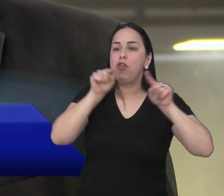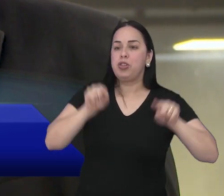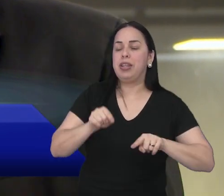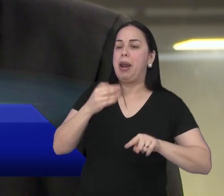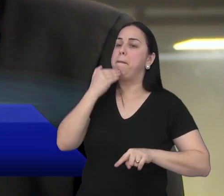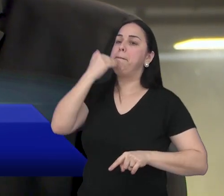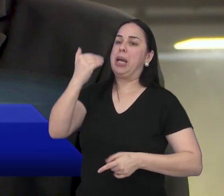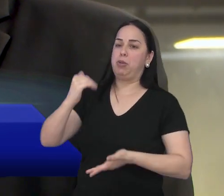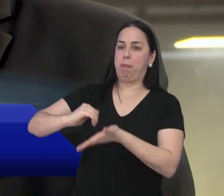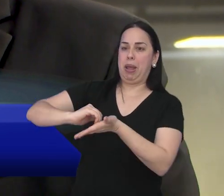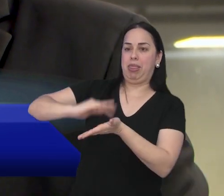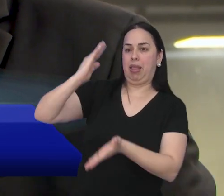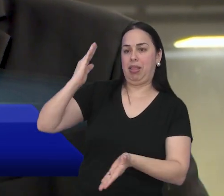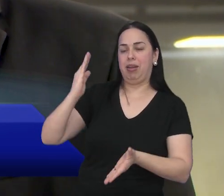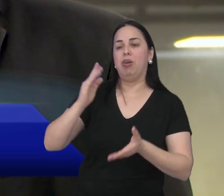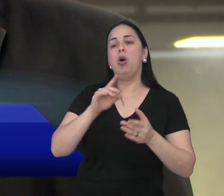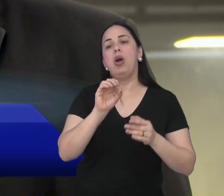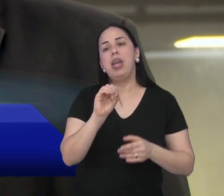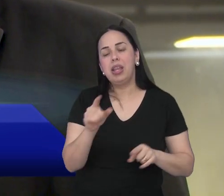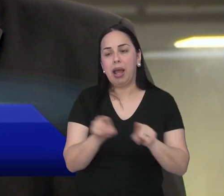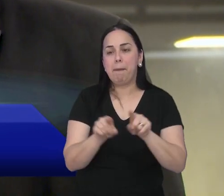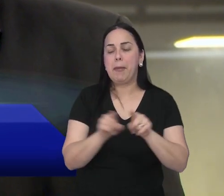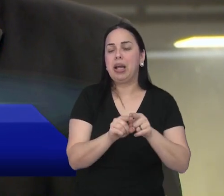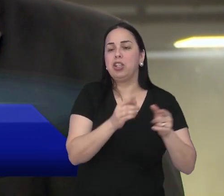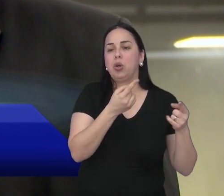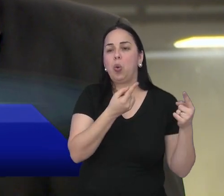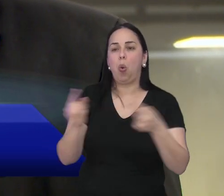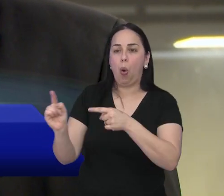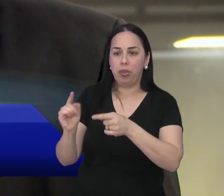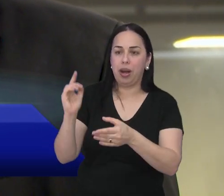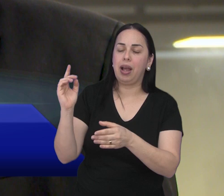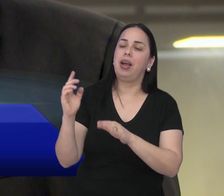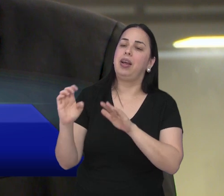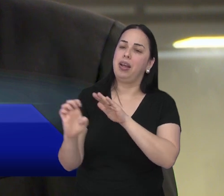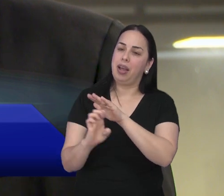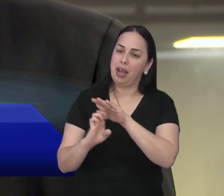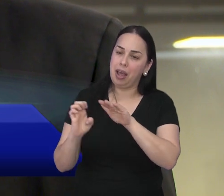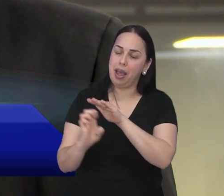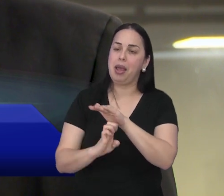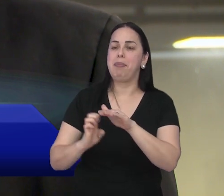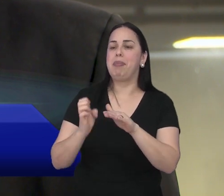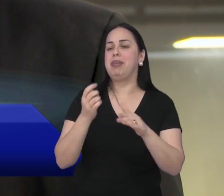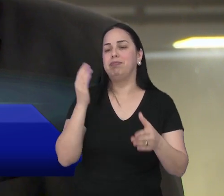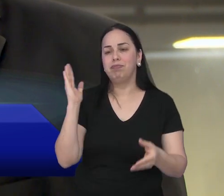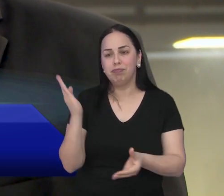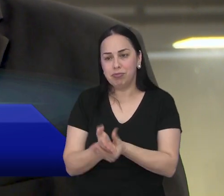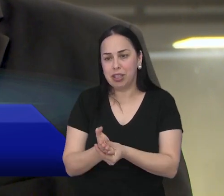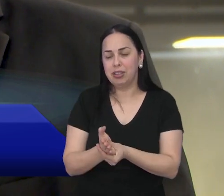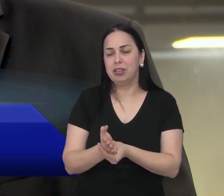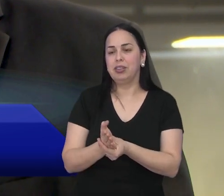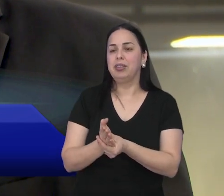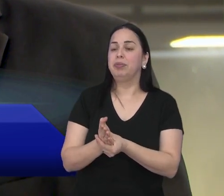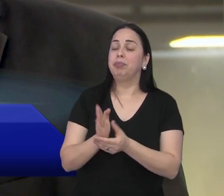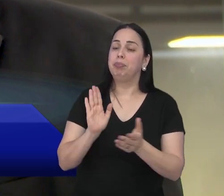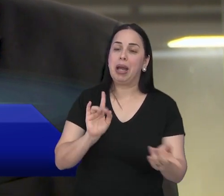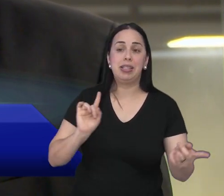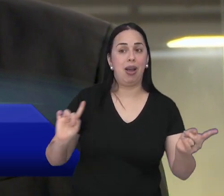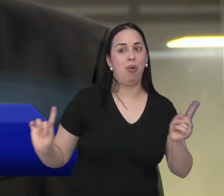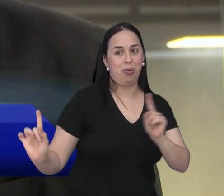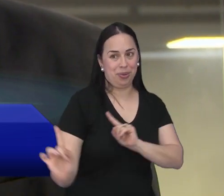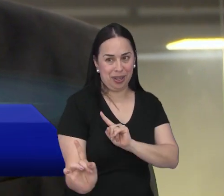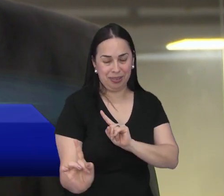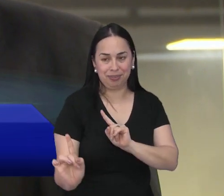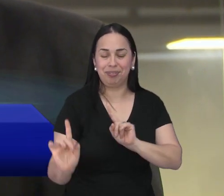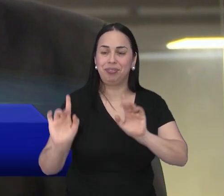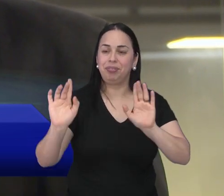o empregador dispensando o empregado. E aí quem popularmente seria o inverso, seria o empregado dando uma